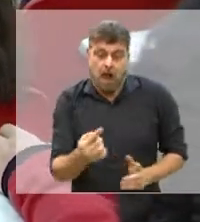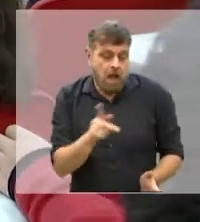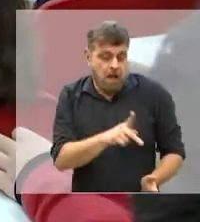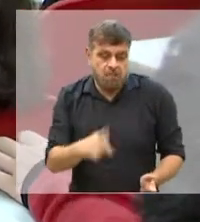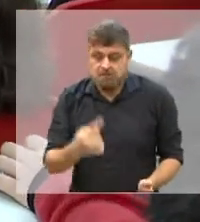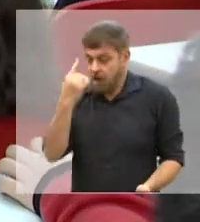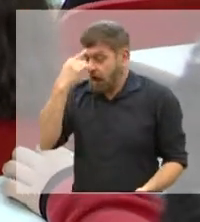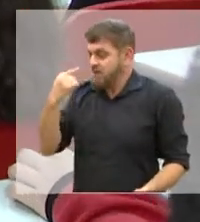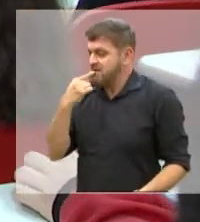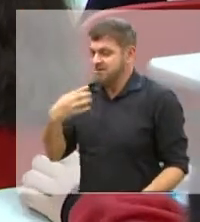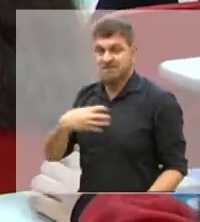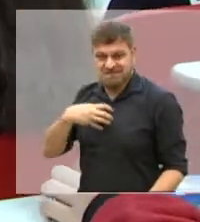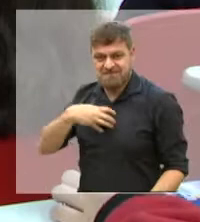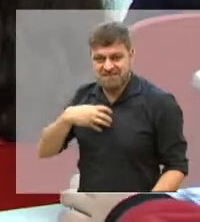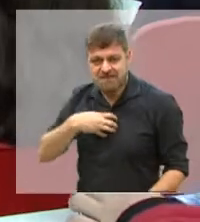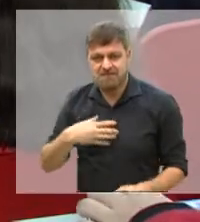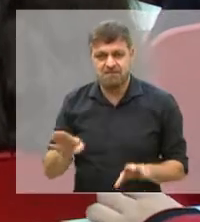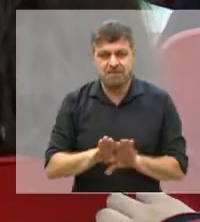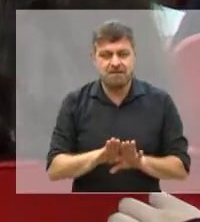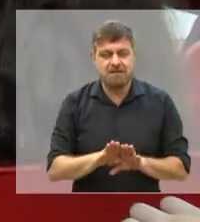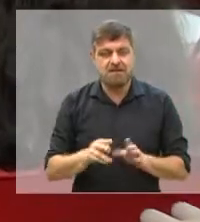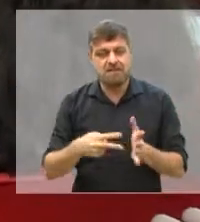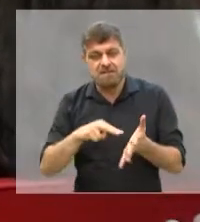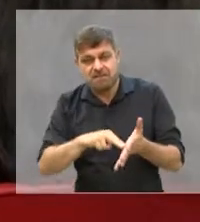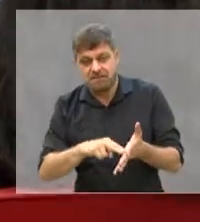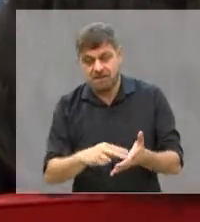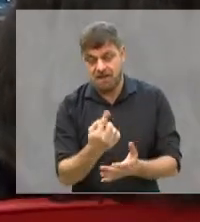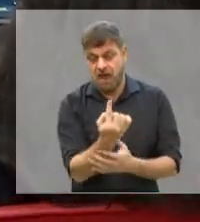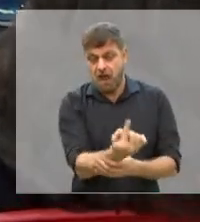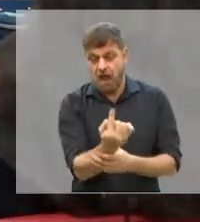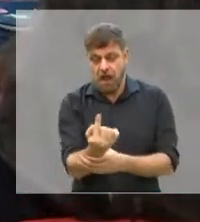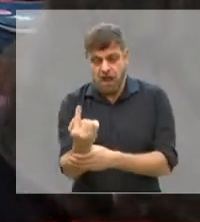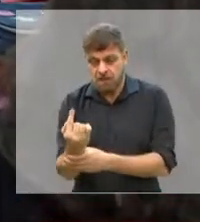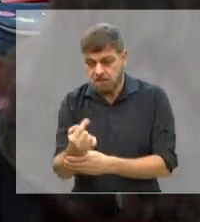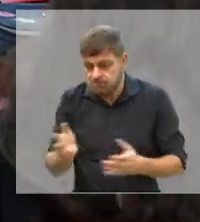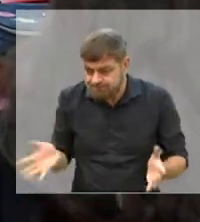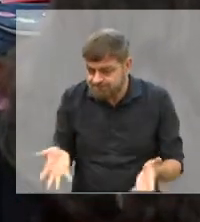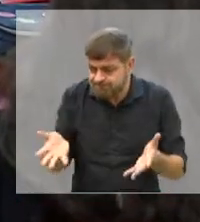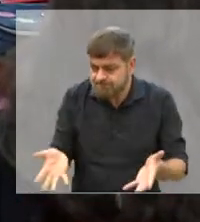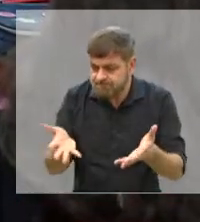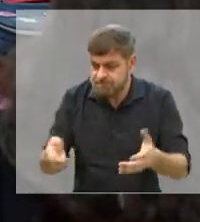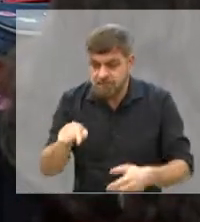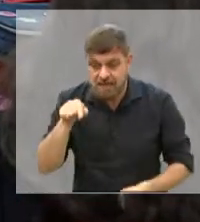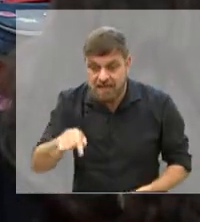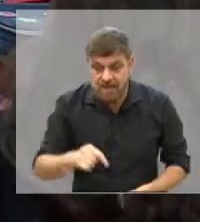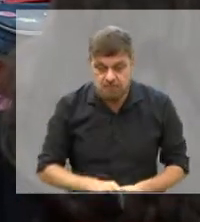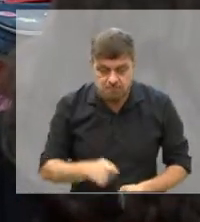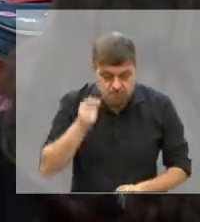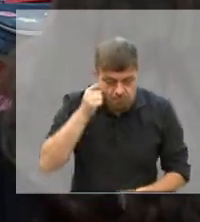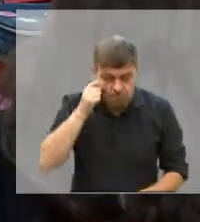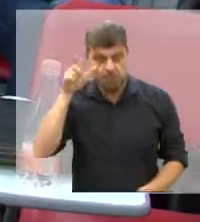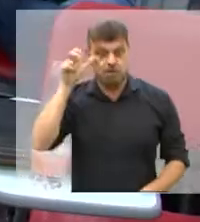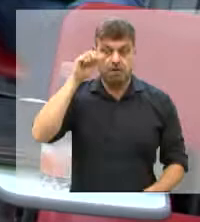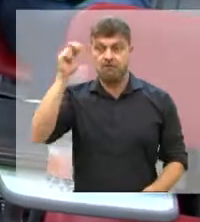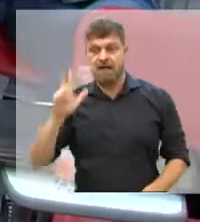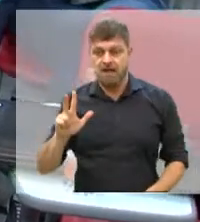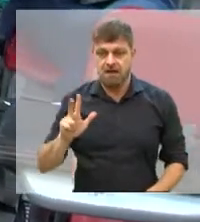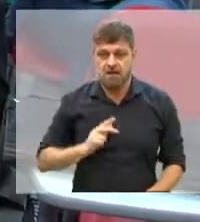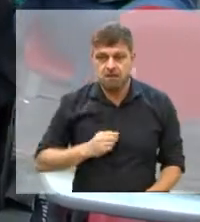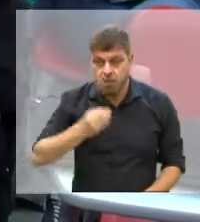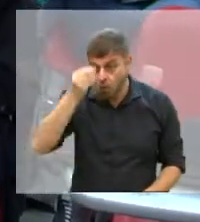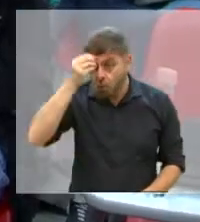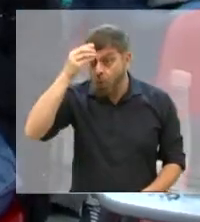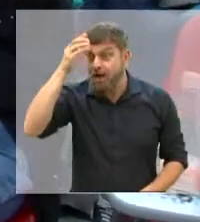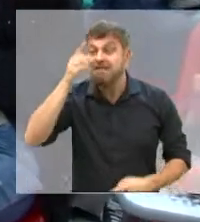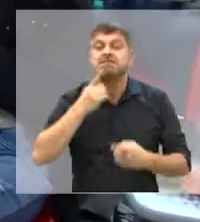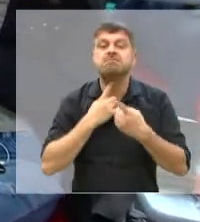né? Exato, mas se trata muito de a gente conseguir despertar no aluno aquela curiosidade, né? O desejo pelo conhecimento,